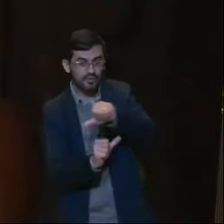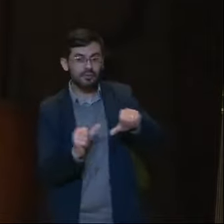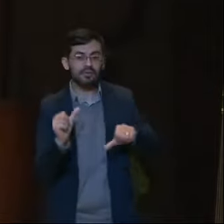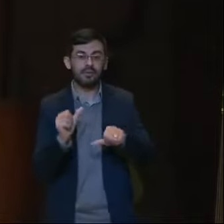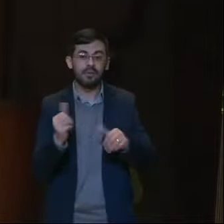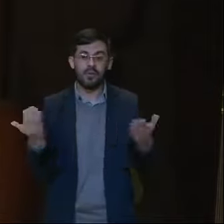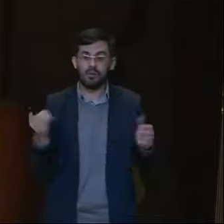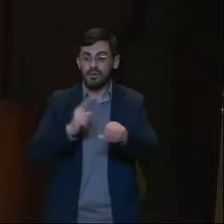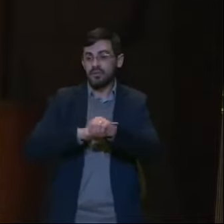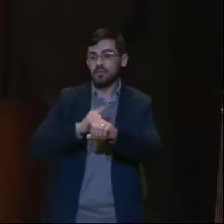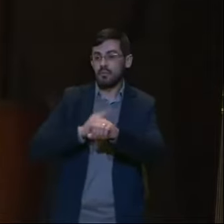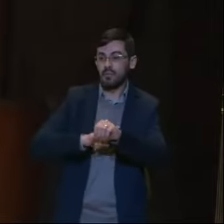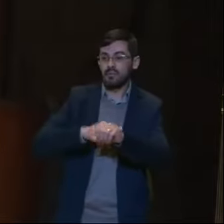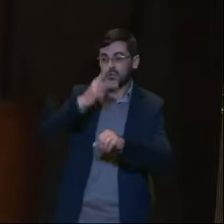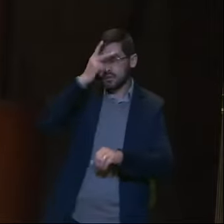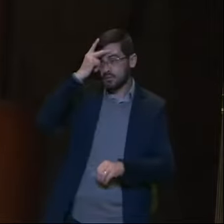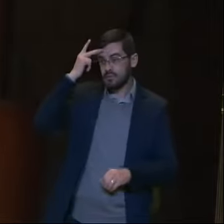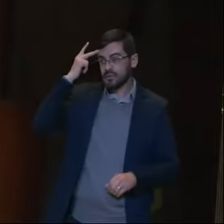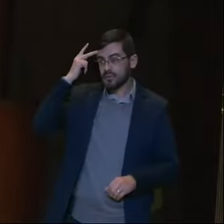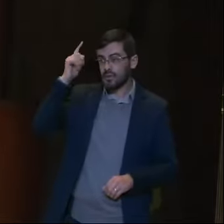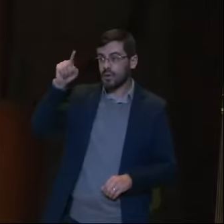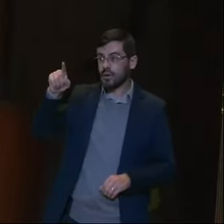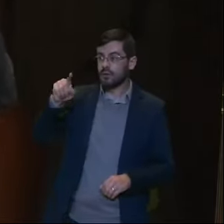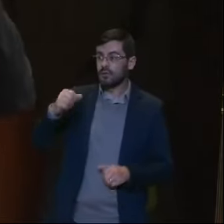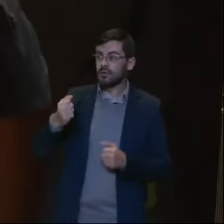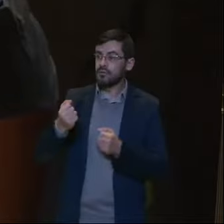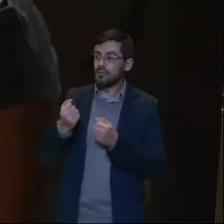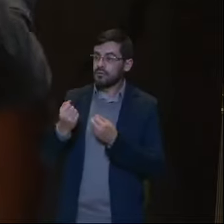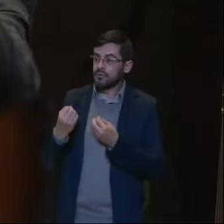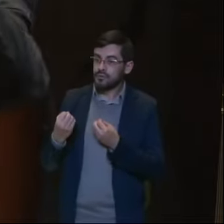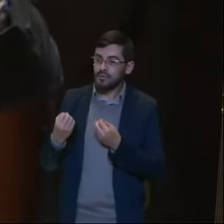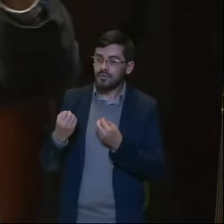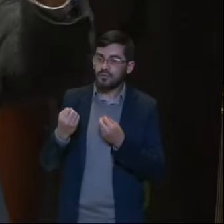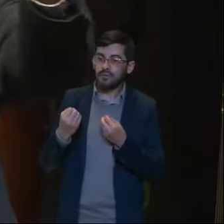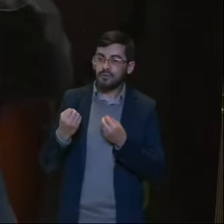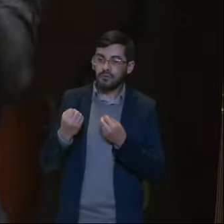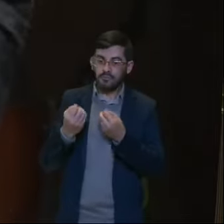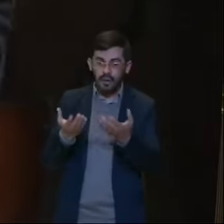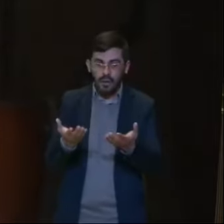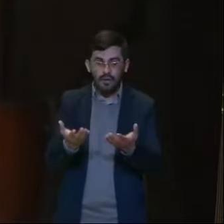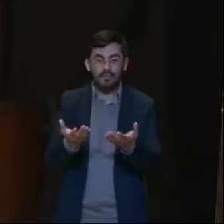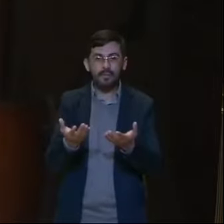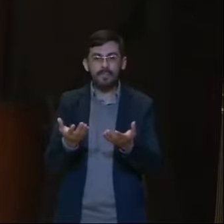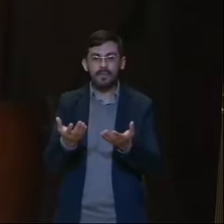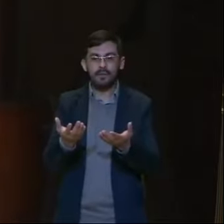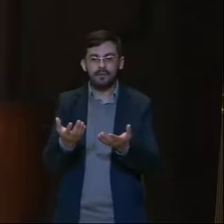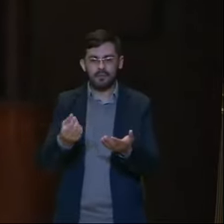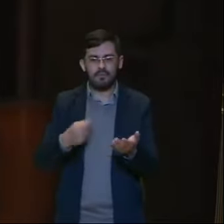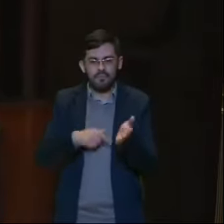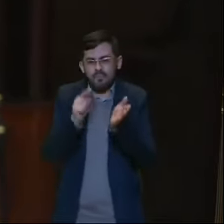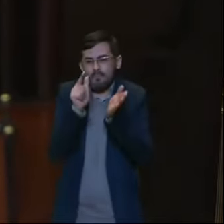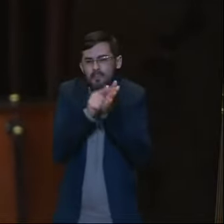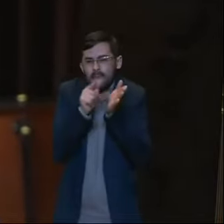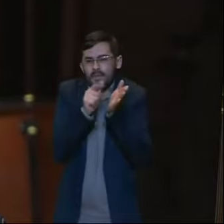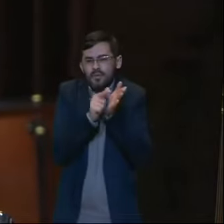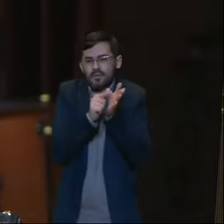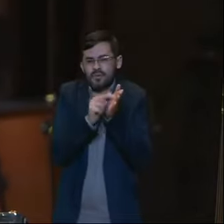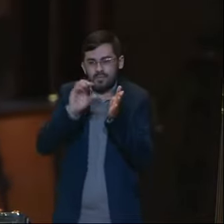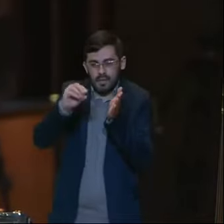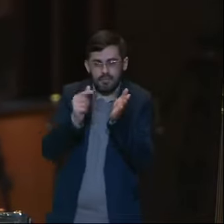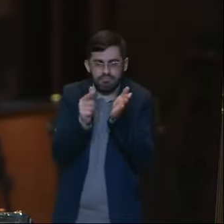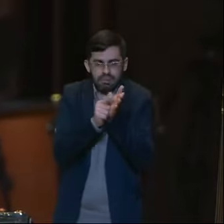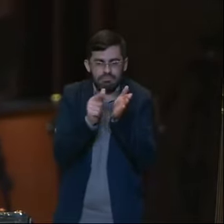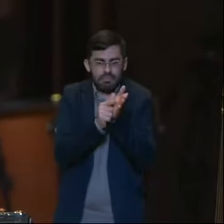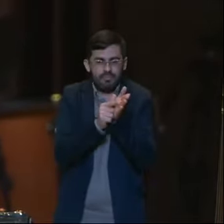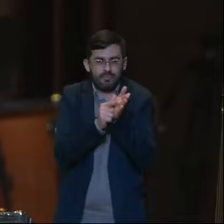momento você vai ver o pessoal aqui da recepção da igreja, eles vão aqui distribuir aqueles post-its. Você vai pegar uma folhinha